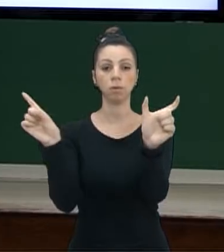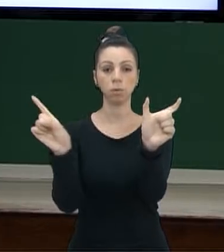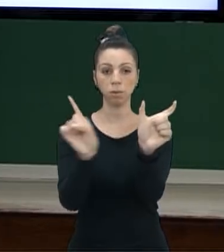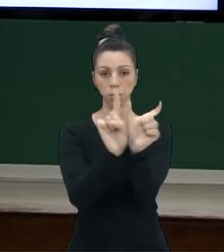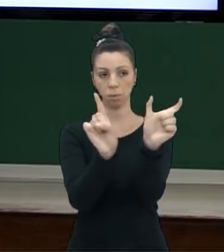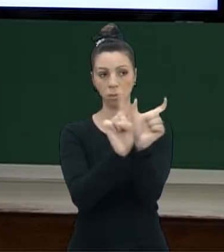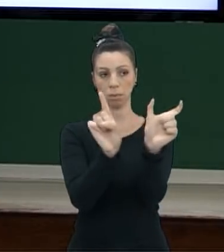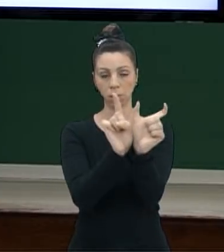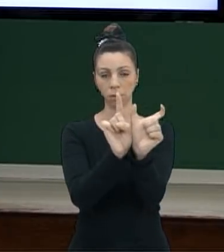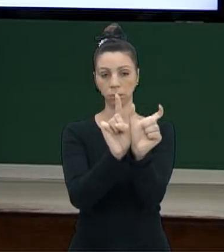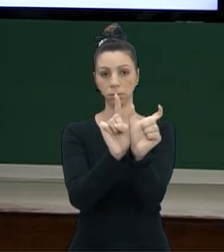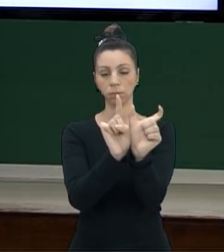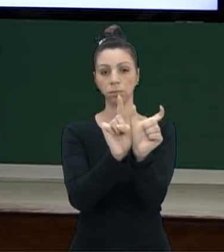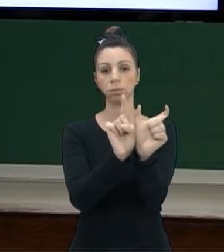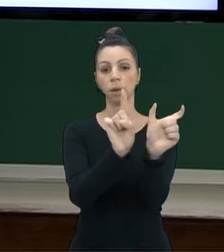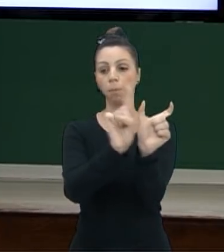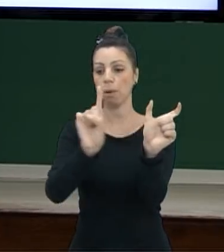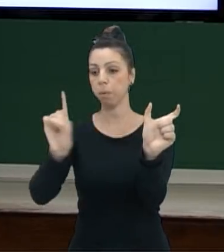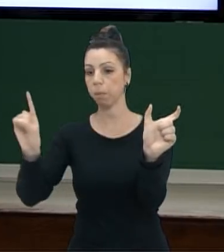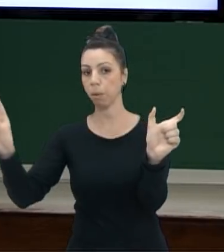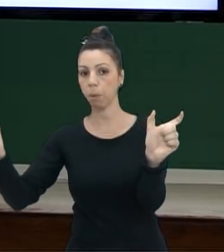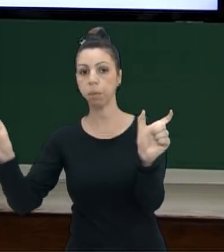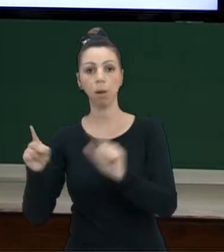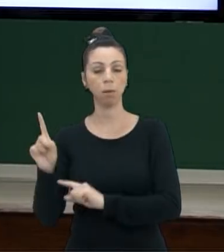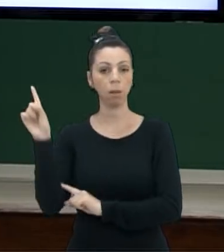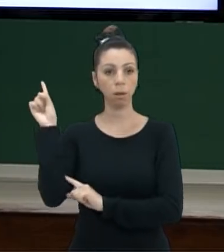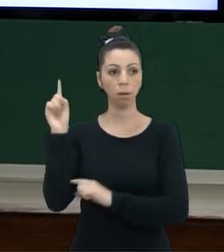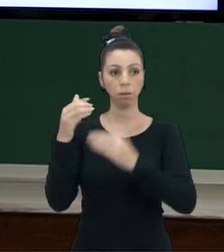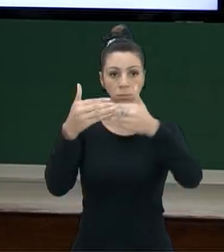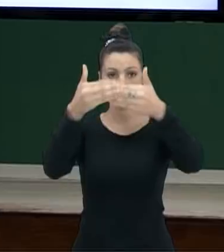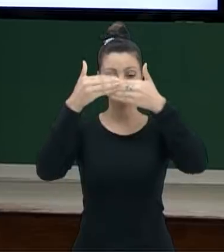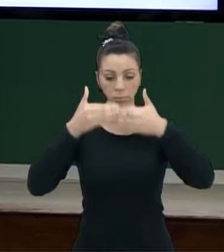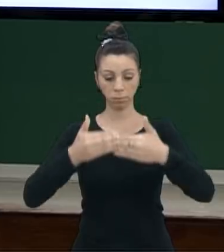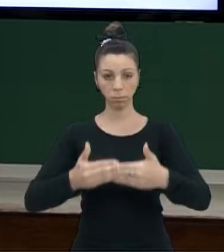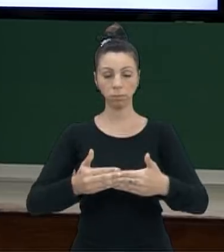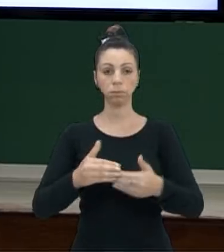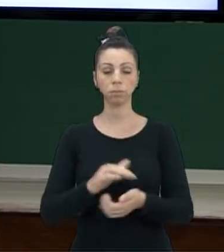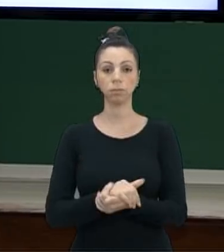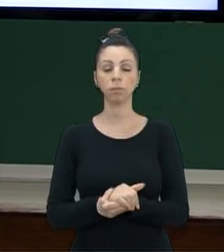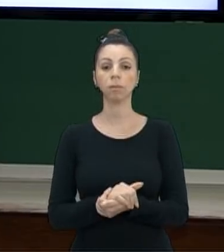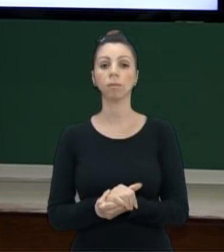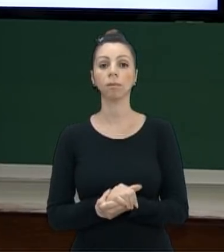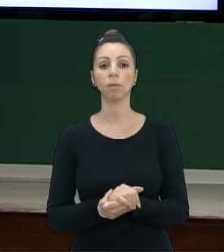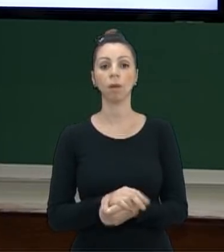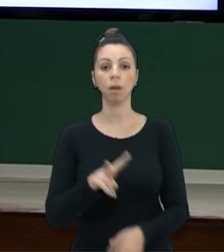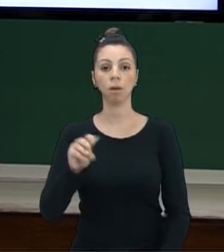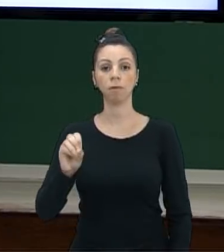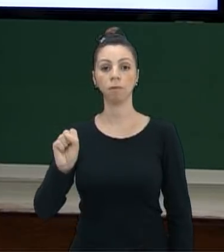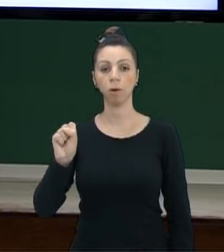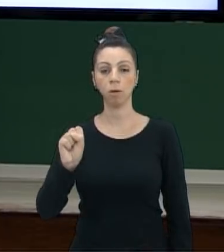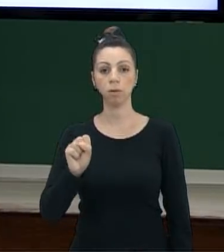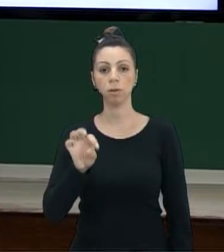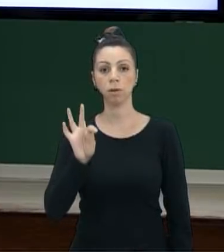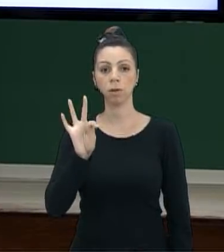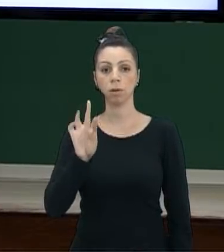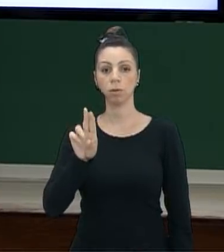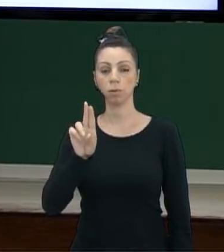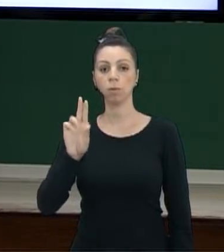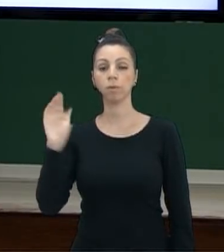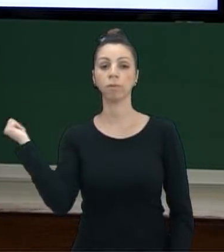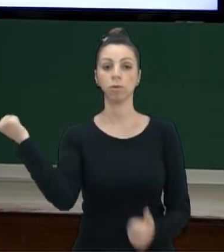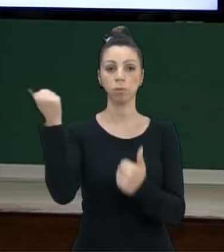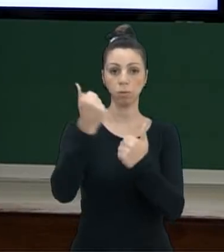Observe também que aqui está o vós e o tu, que nós já comentamos, que eles foram substituídos na maior parte do país pelo uso